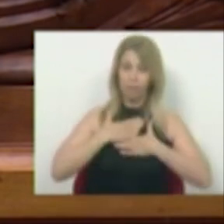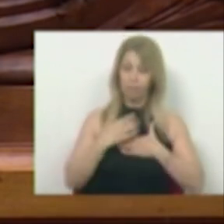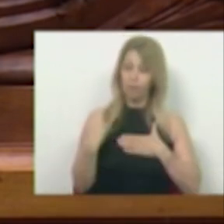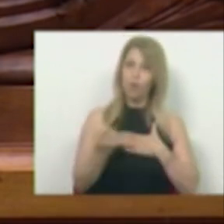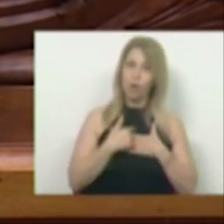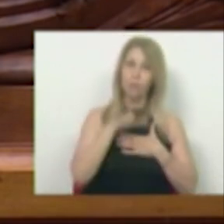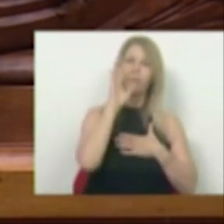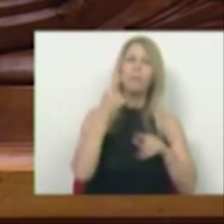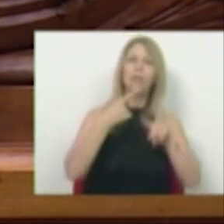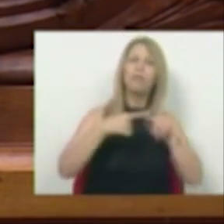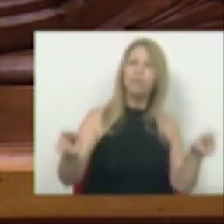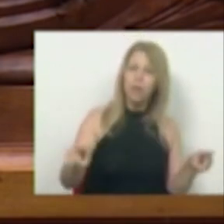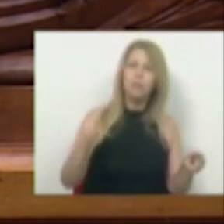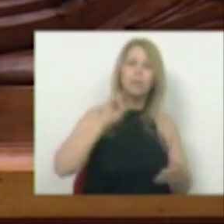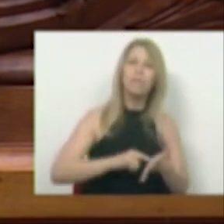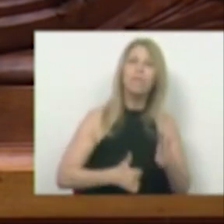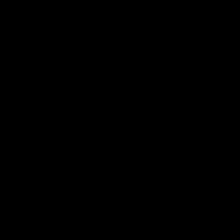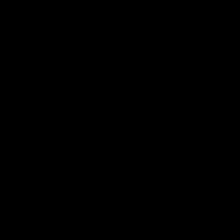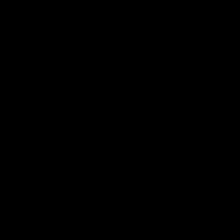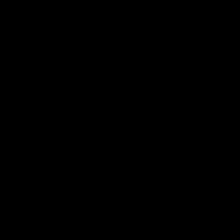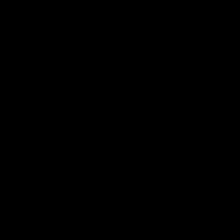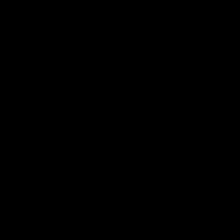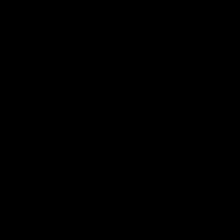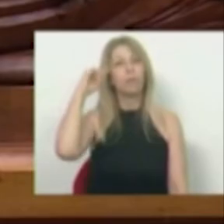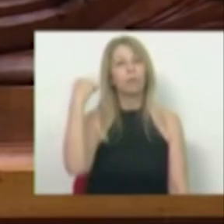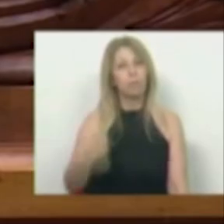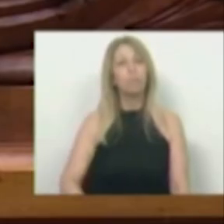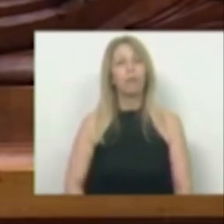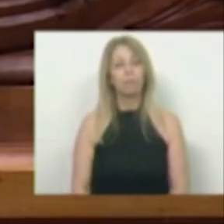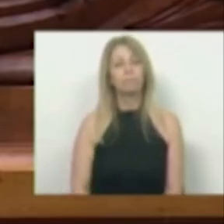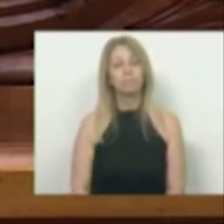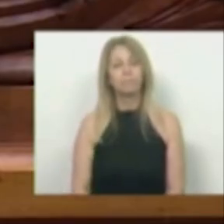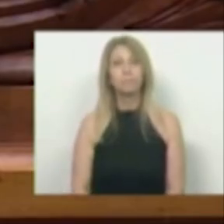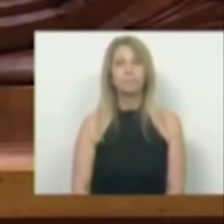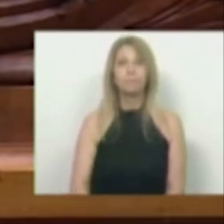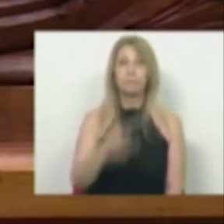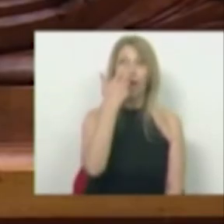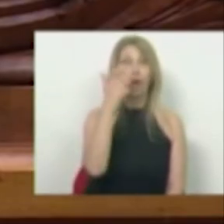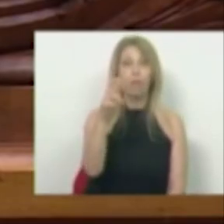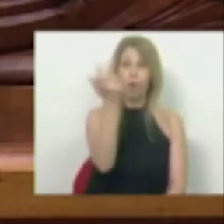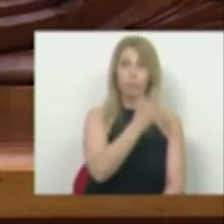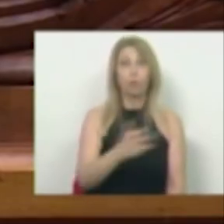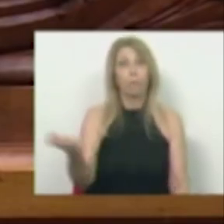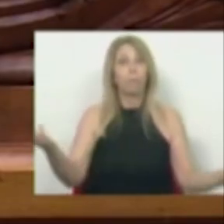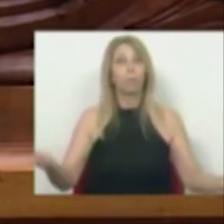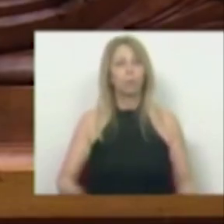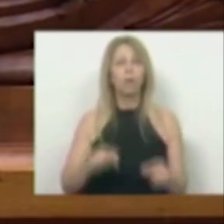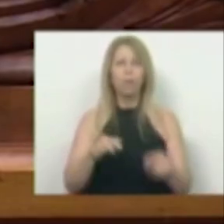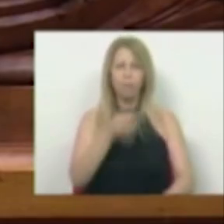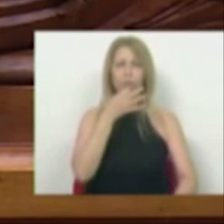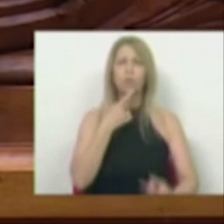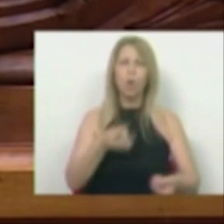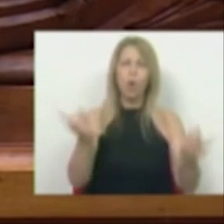é que nós também confiamos nos portugueses. As reformas que perduram, e aqui falou-se mais uma vez muito de